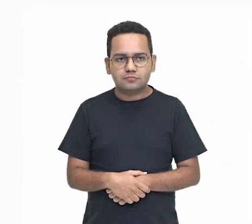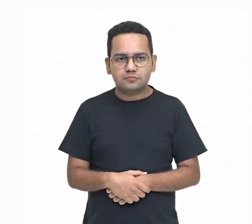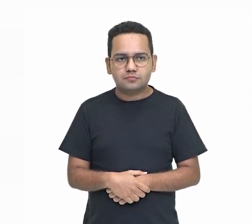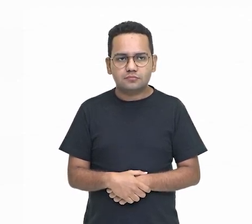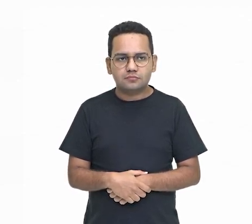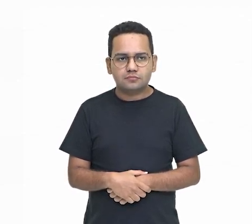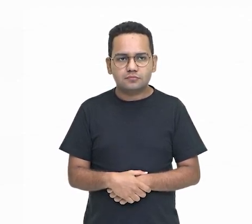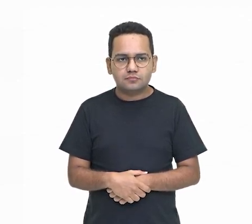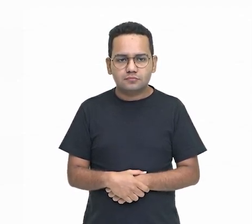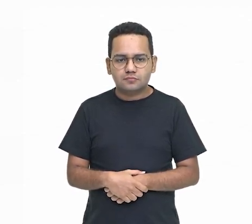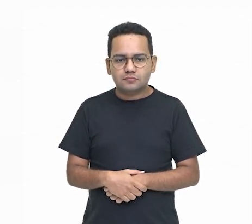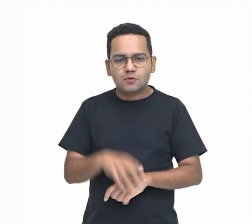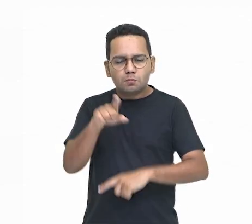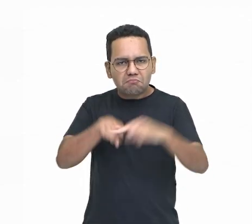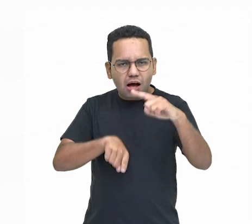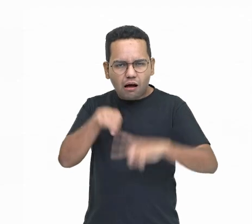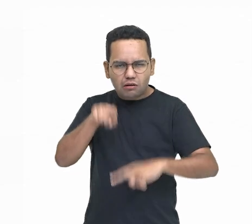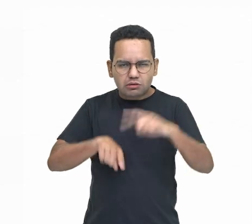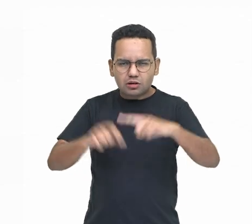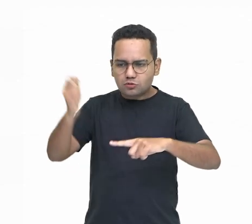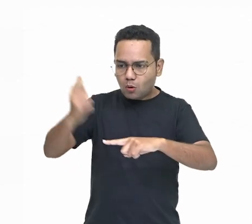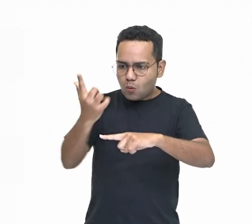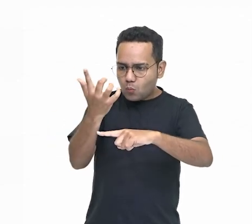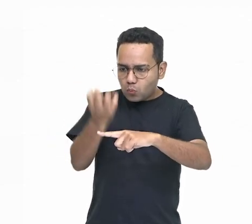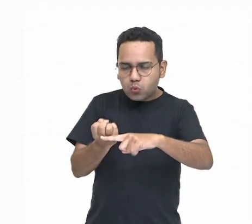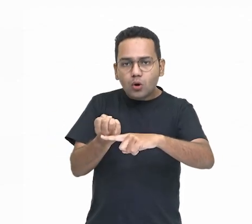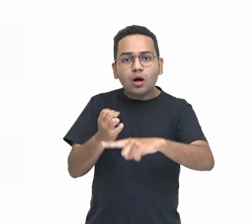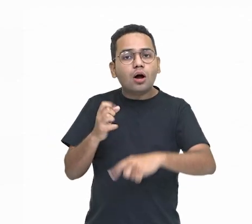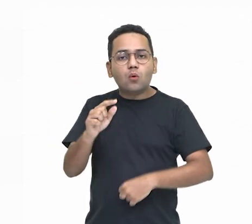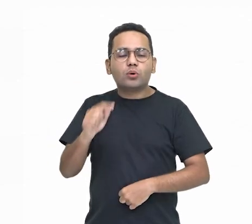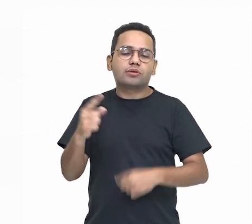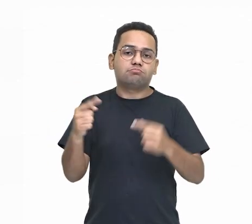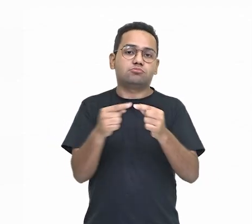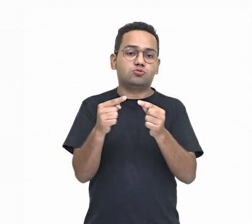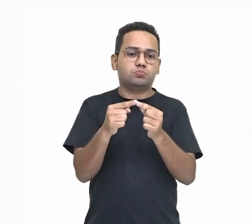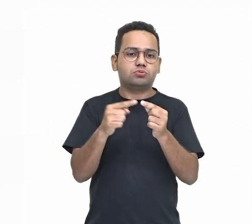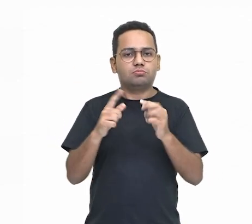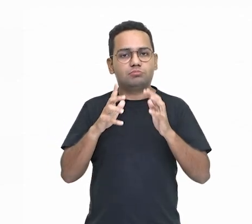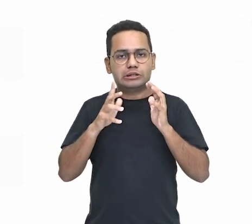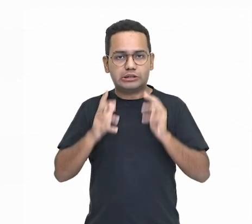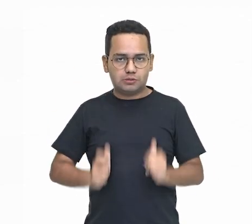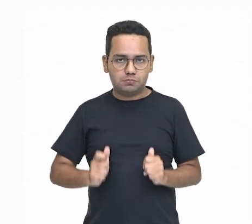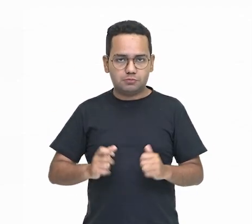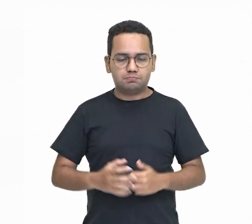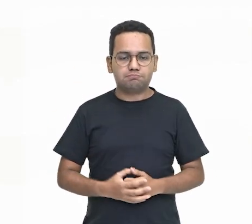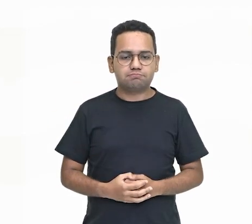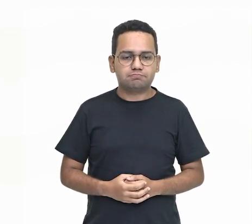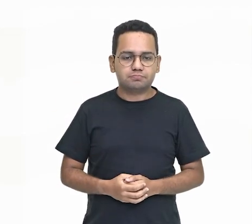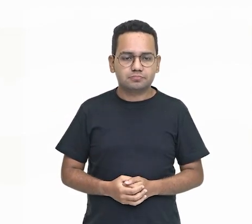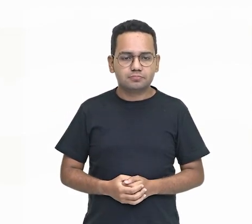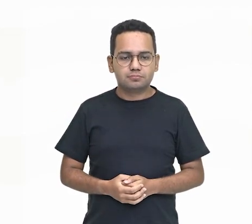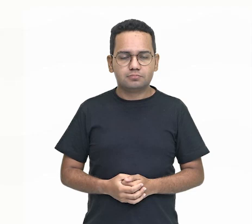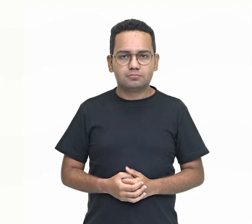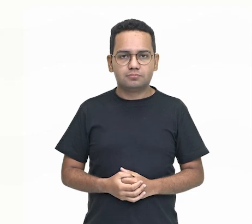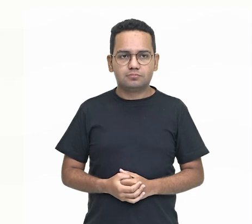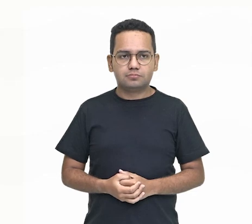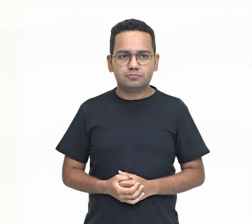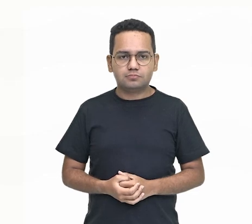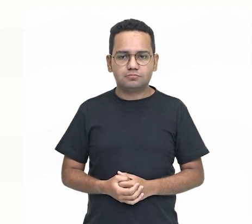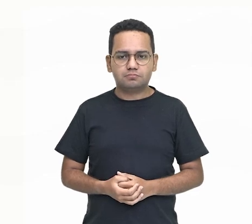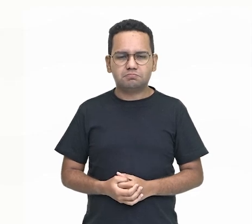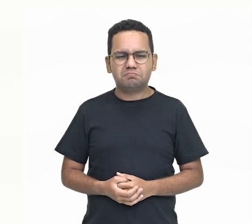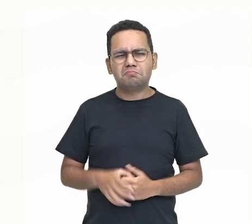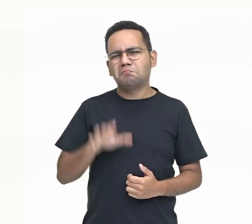energia solar é uma energia alternativa. Como vocês já puderam perceber,